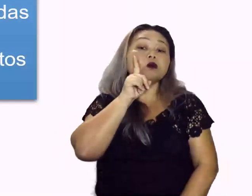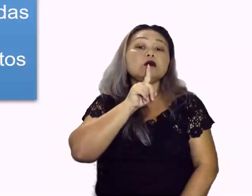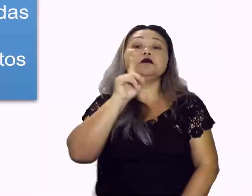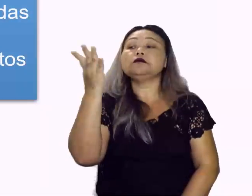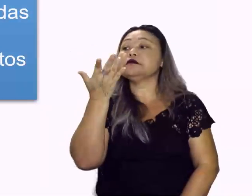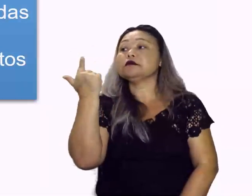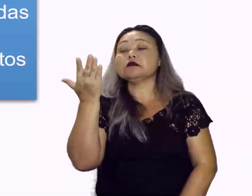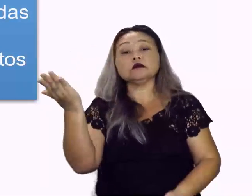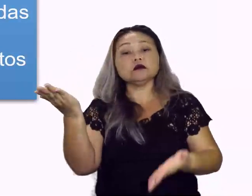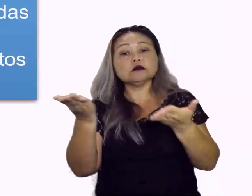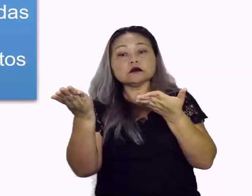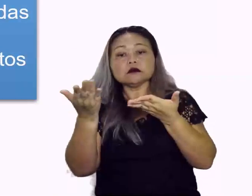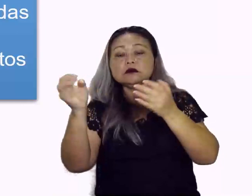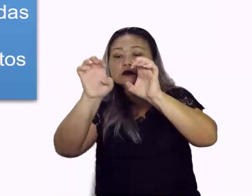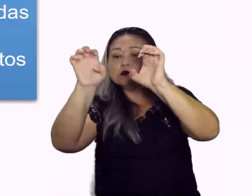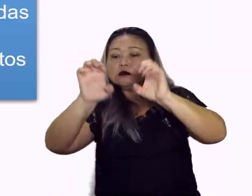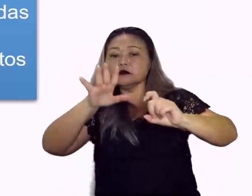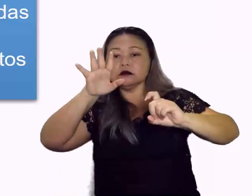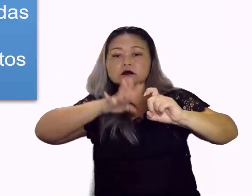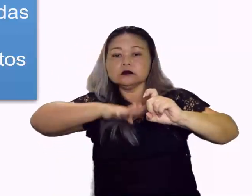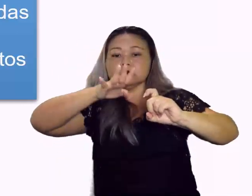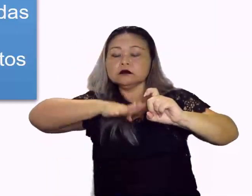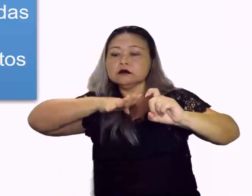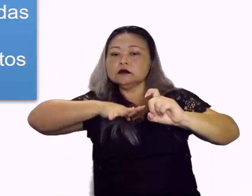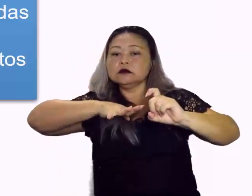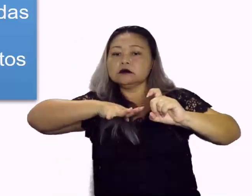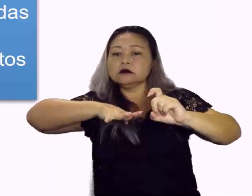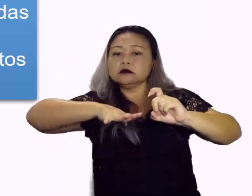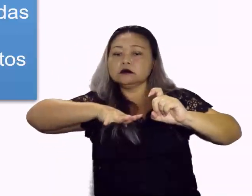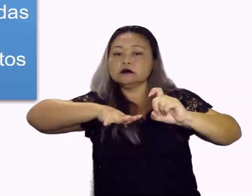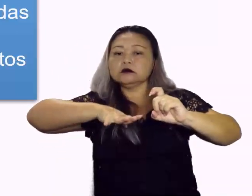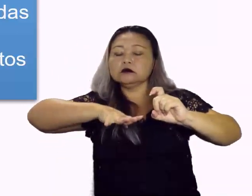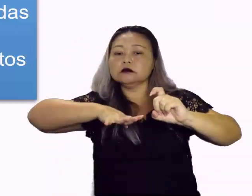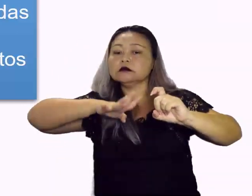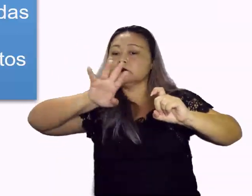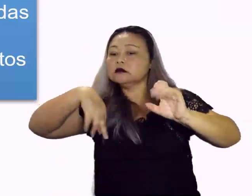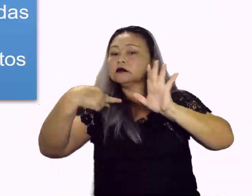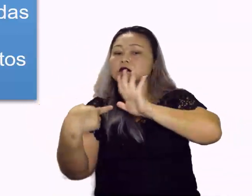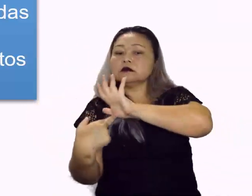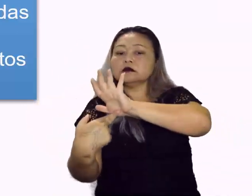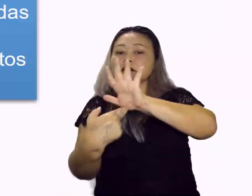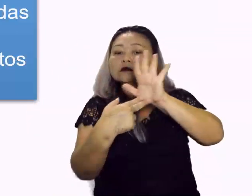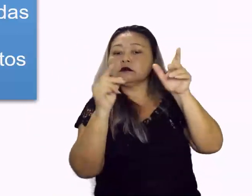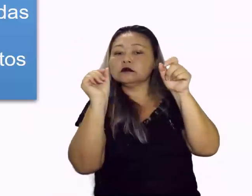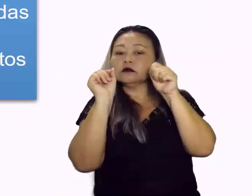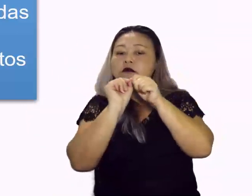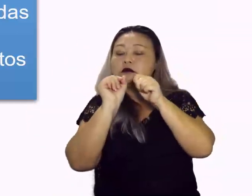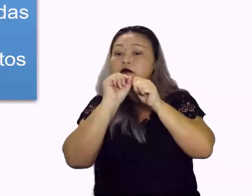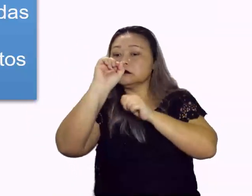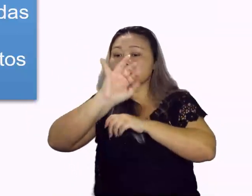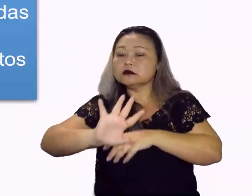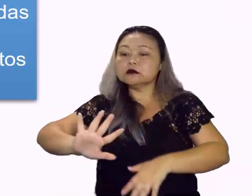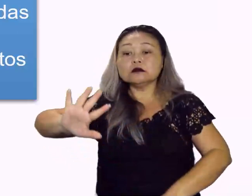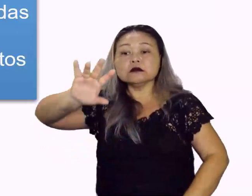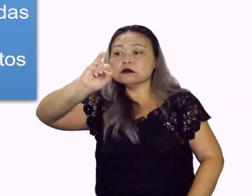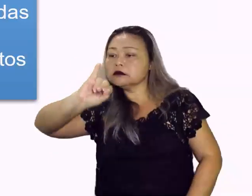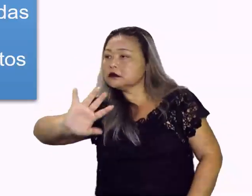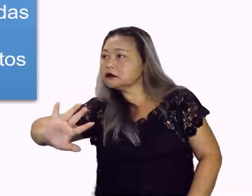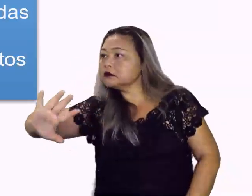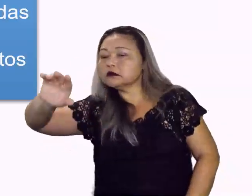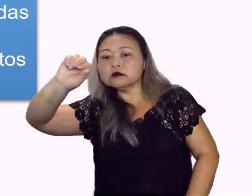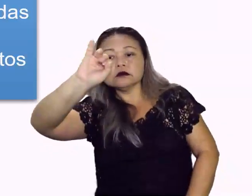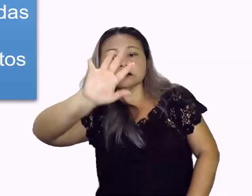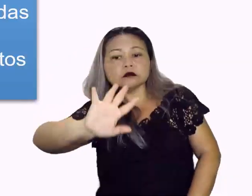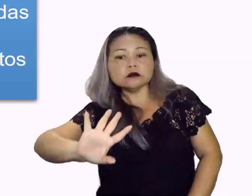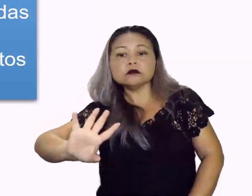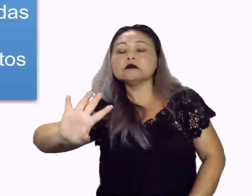Na atualidade, as estruturas mitológicas, ó, e suas representações são feitas através das imagens. A imagem